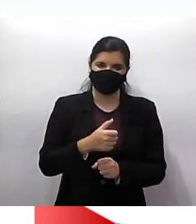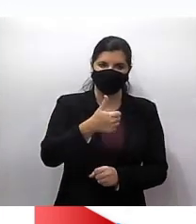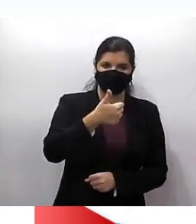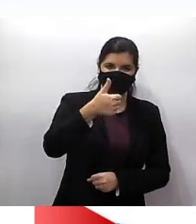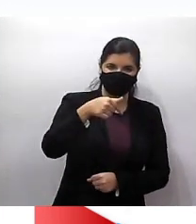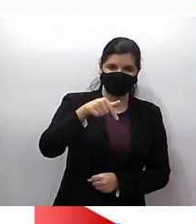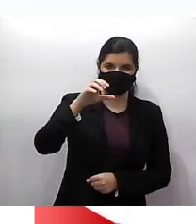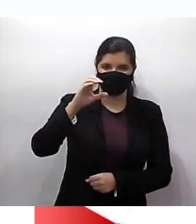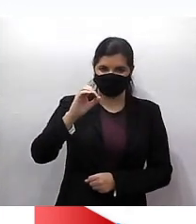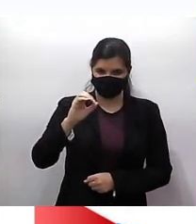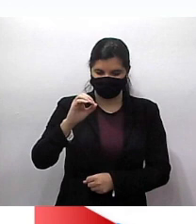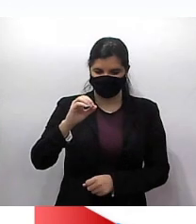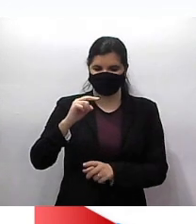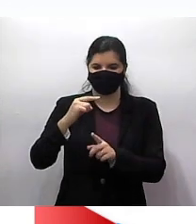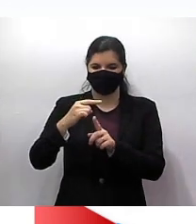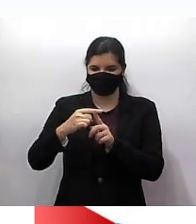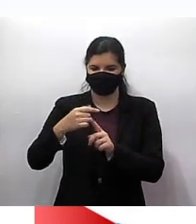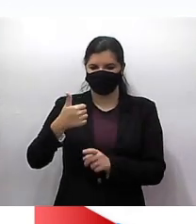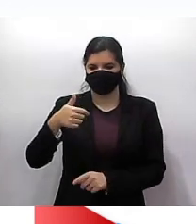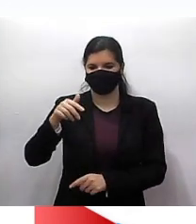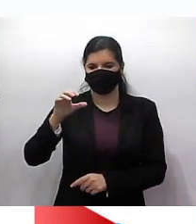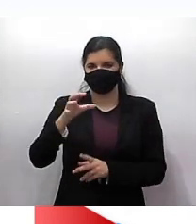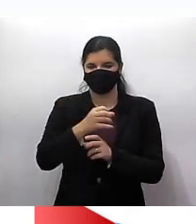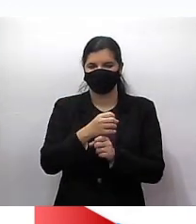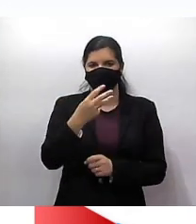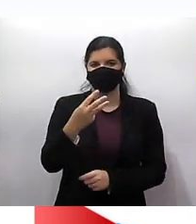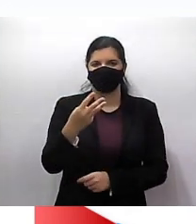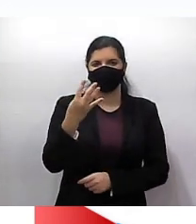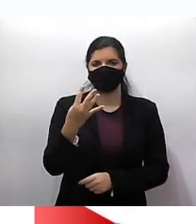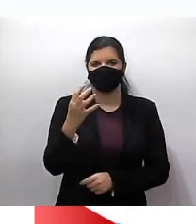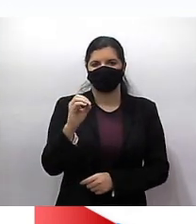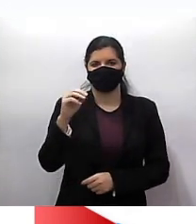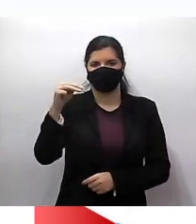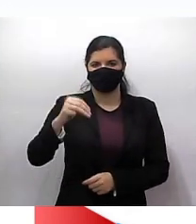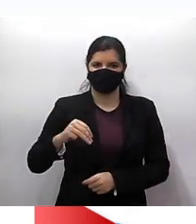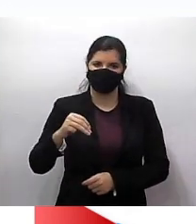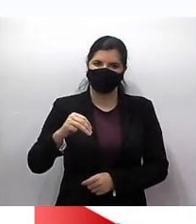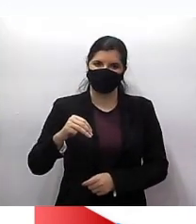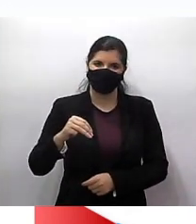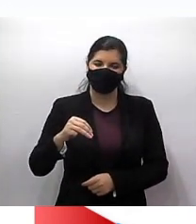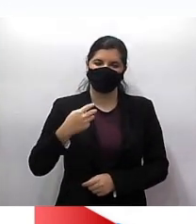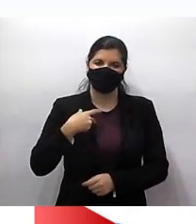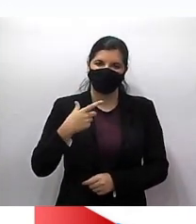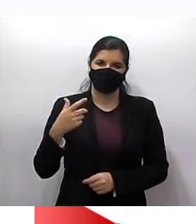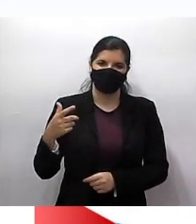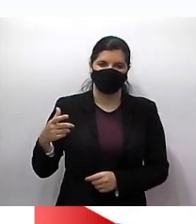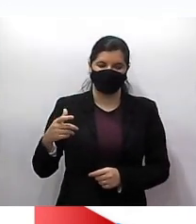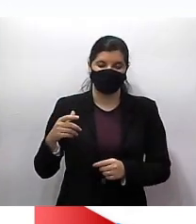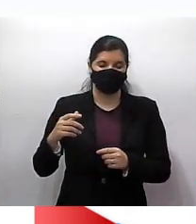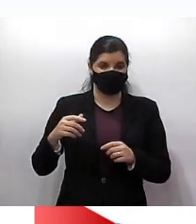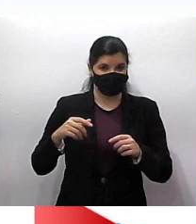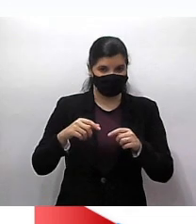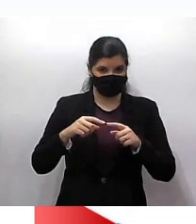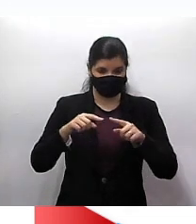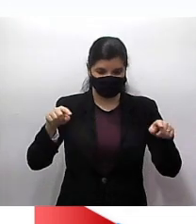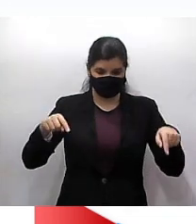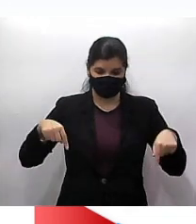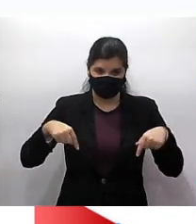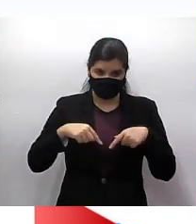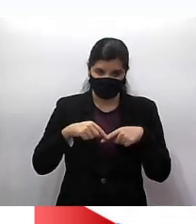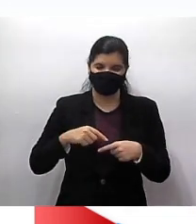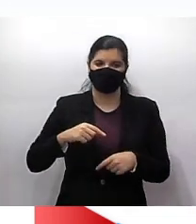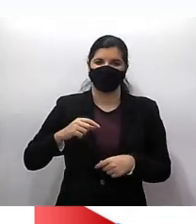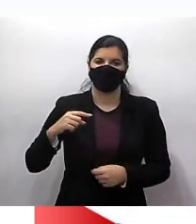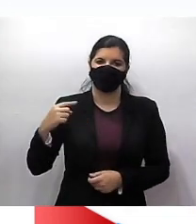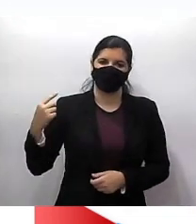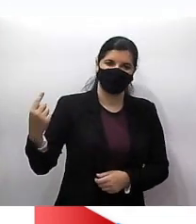170 duas vezes, eu tenho 340 metros. Então, para ele percorrer o contorno desse campo,